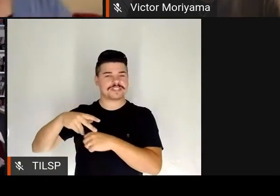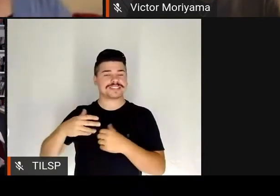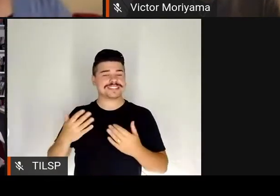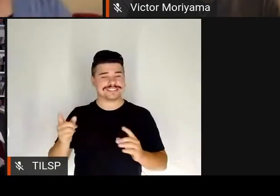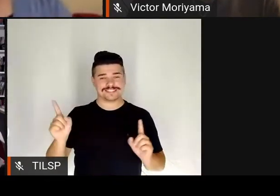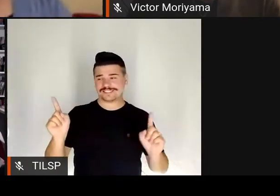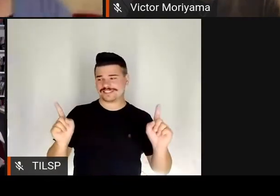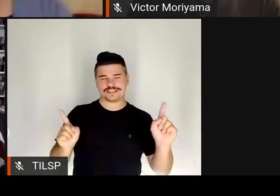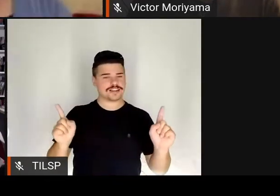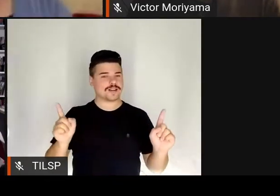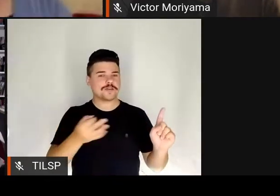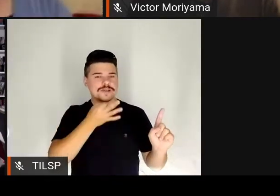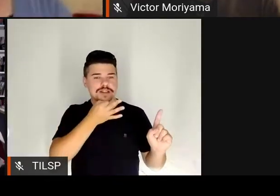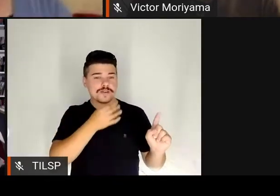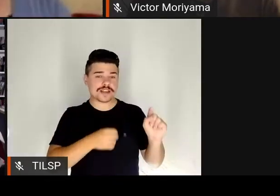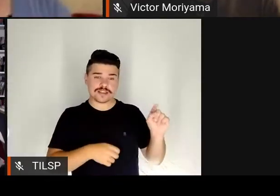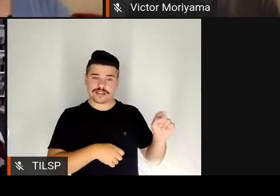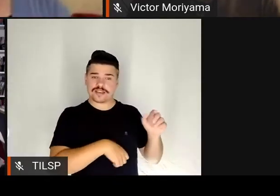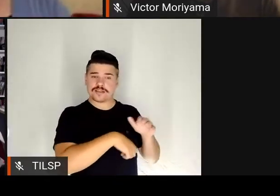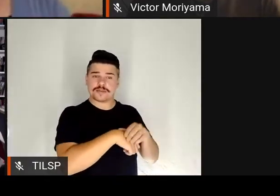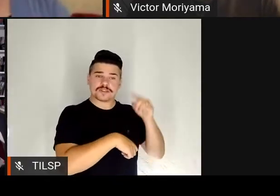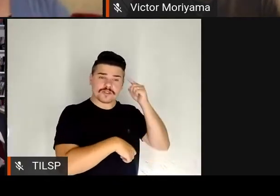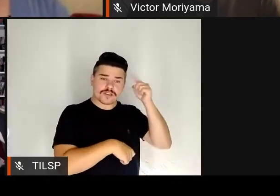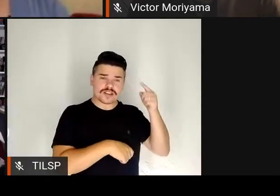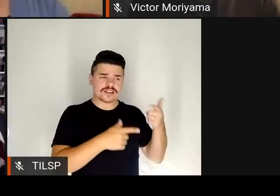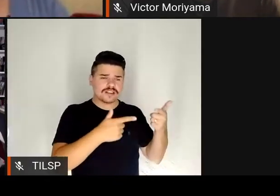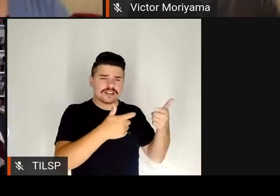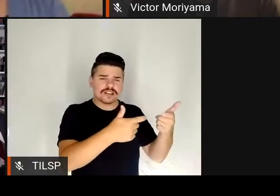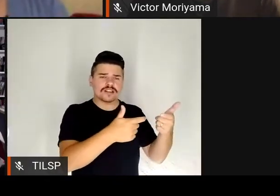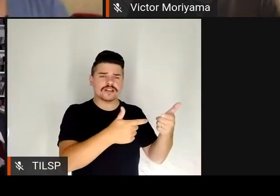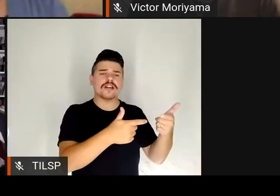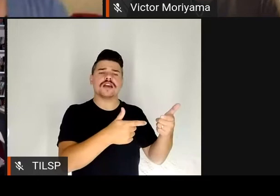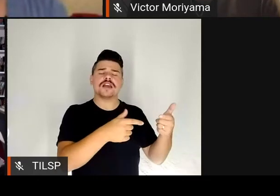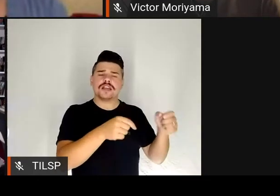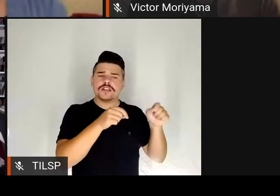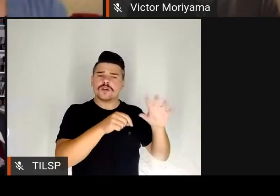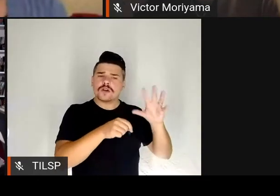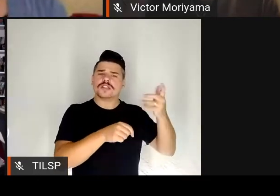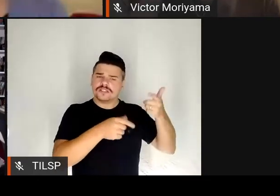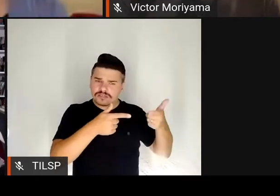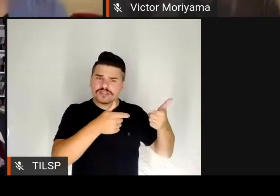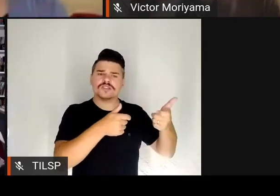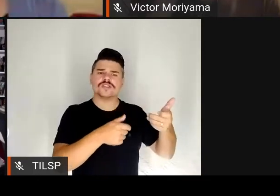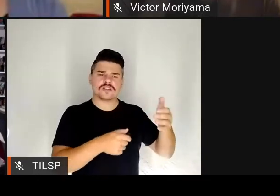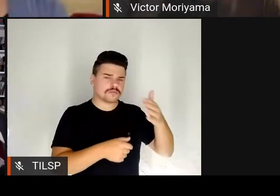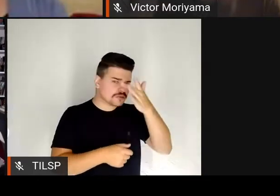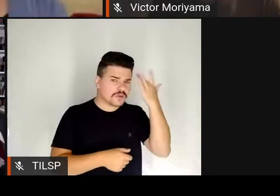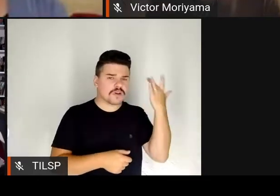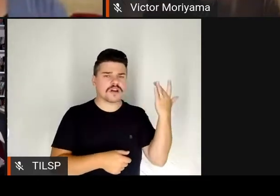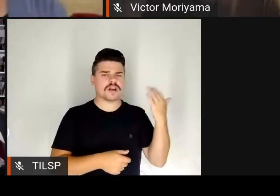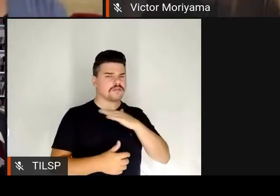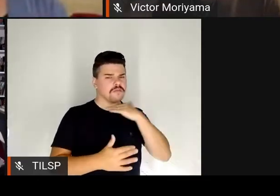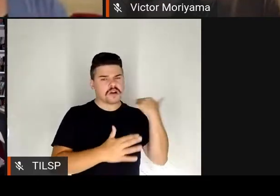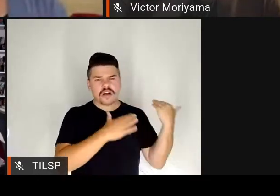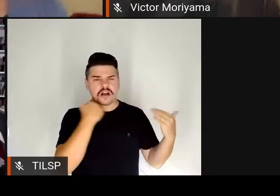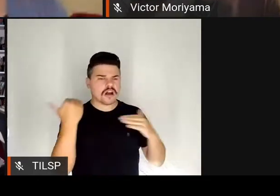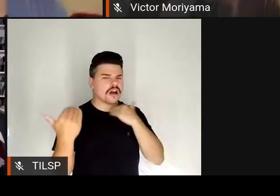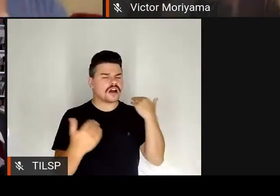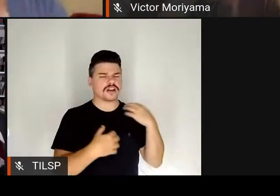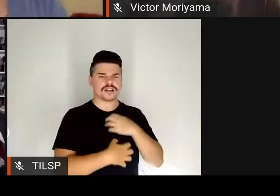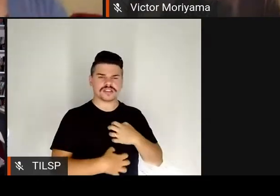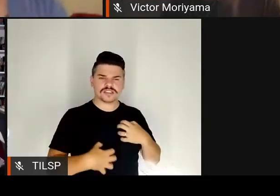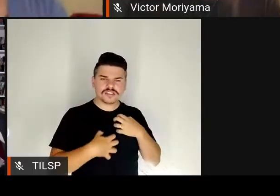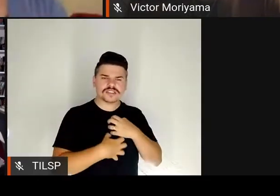para o Friedrich, a face da guerra é uma face literal, né? É a dos soldados que são mostrados todo momento como vítimas da guerra em